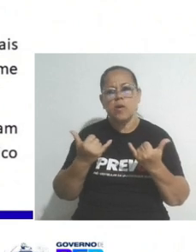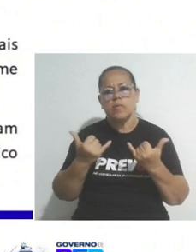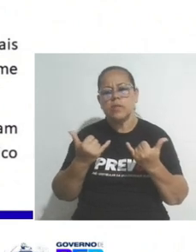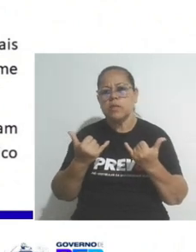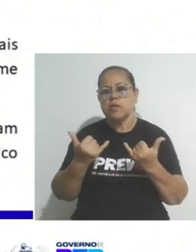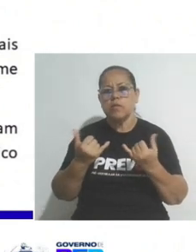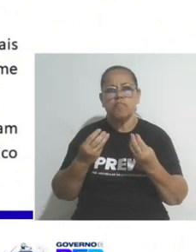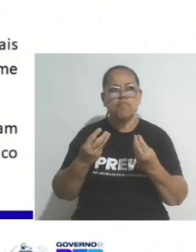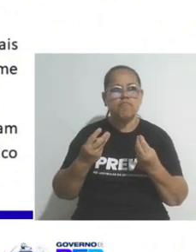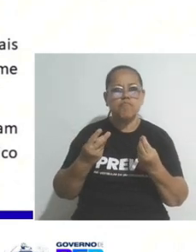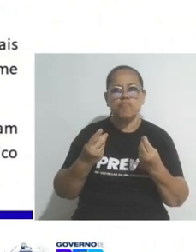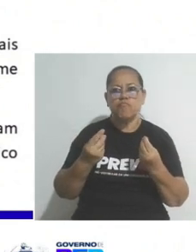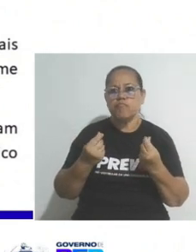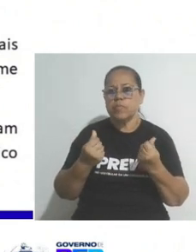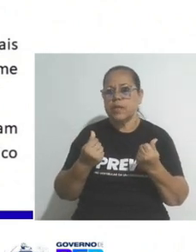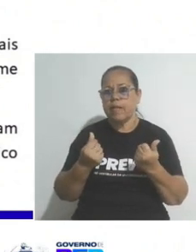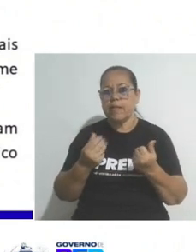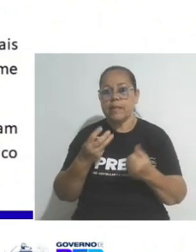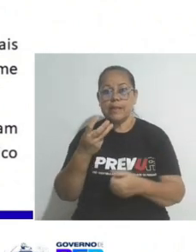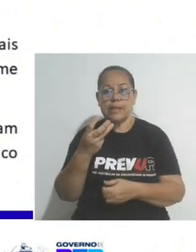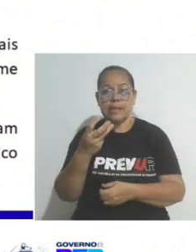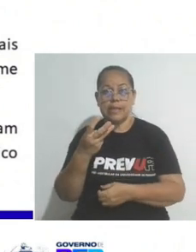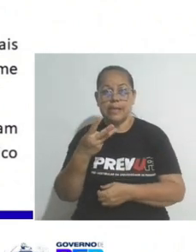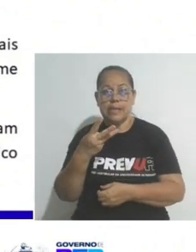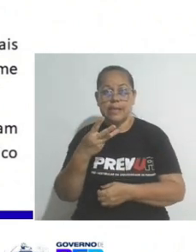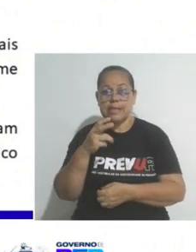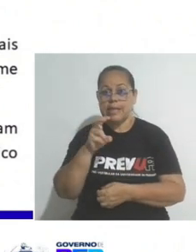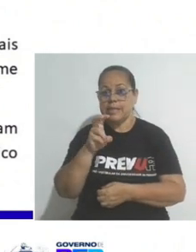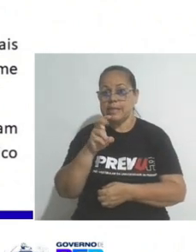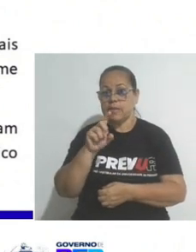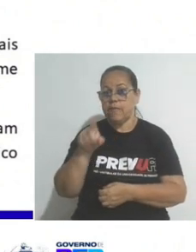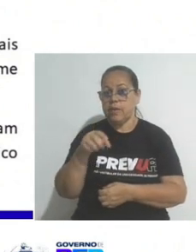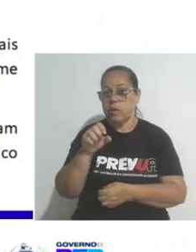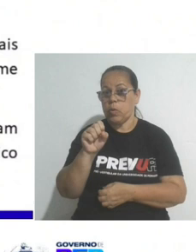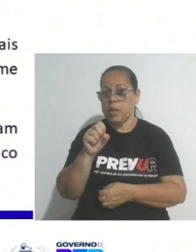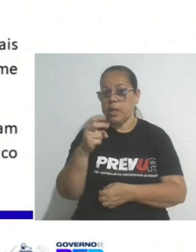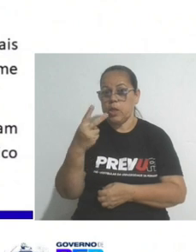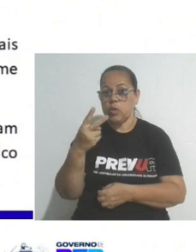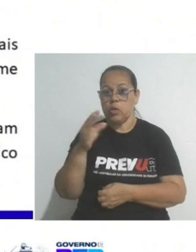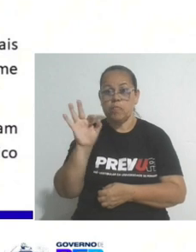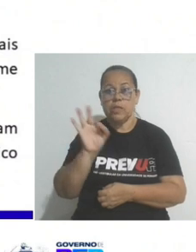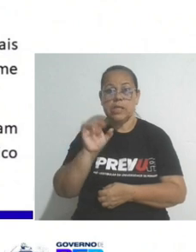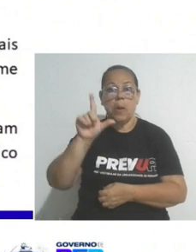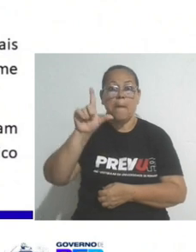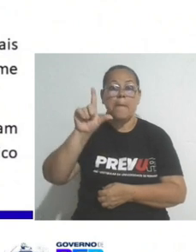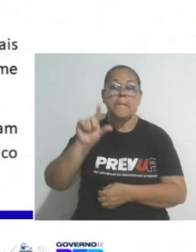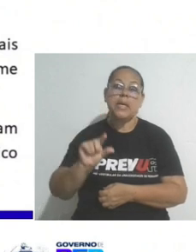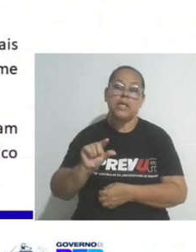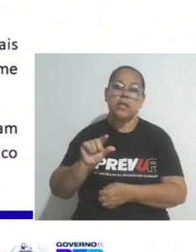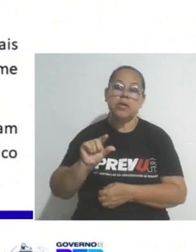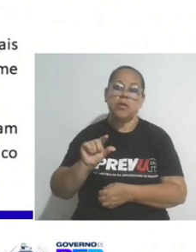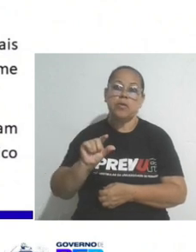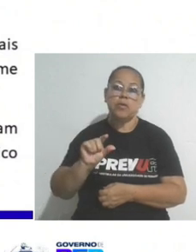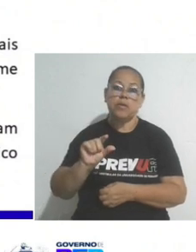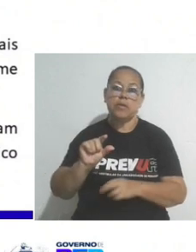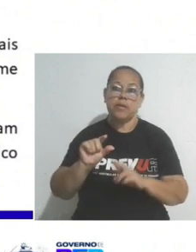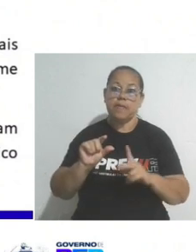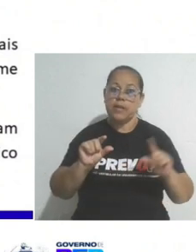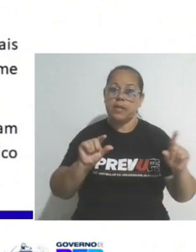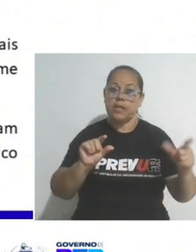,82% menor que em 2016